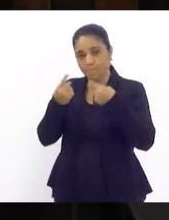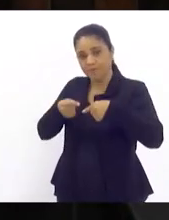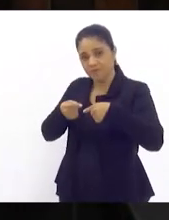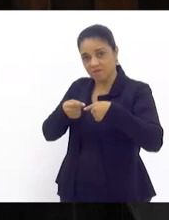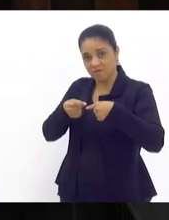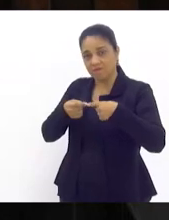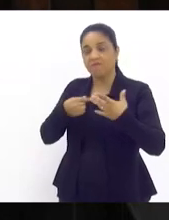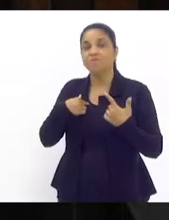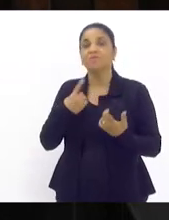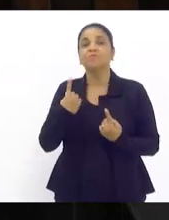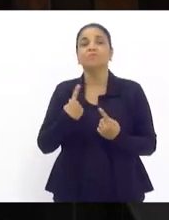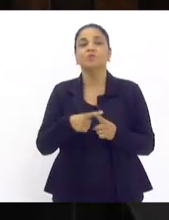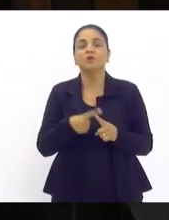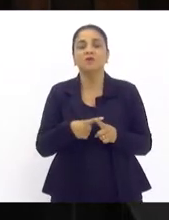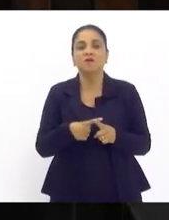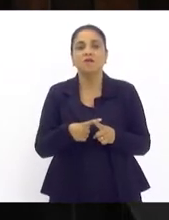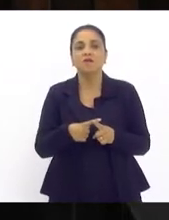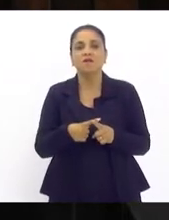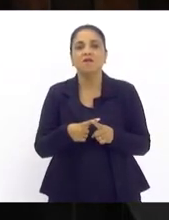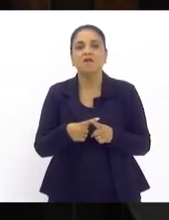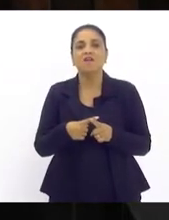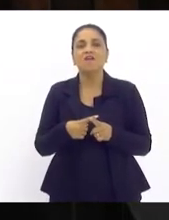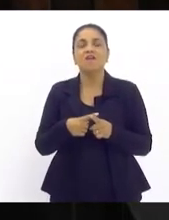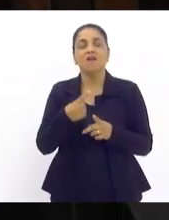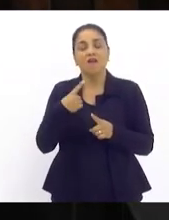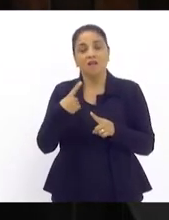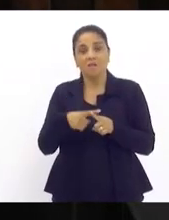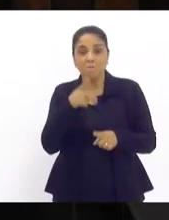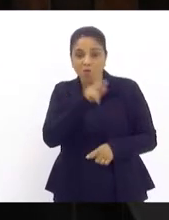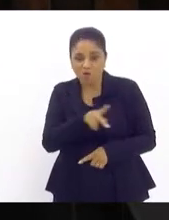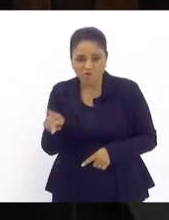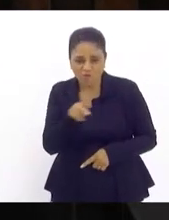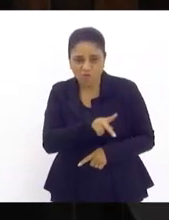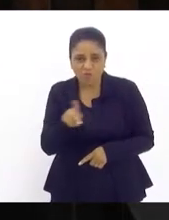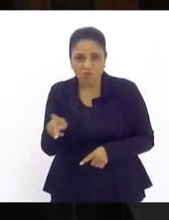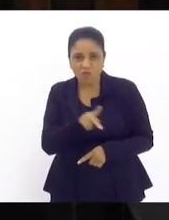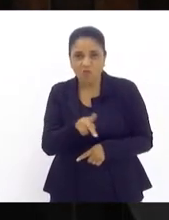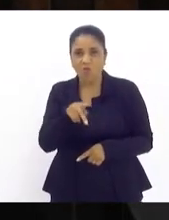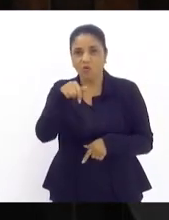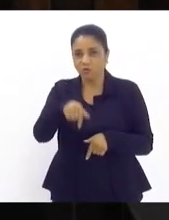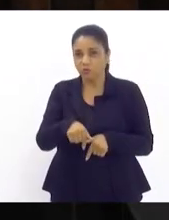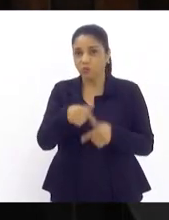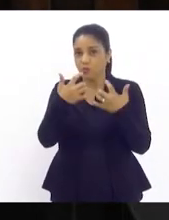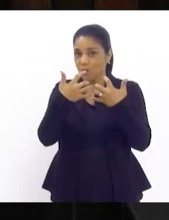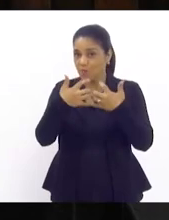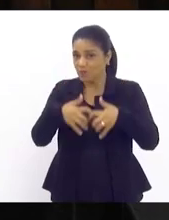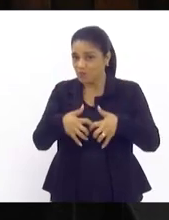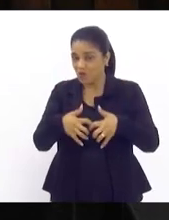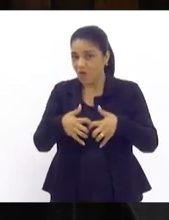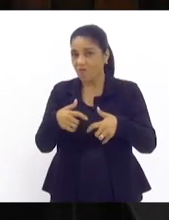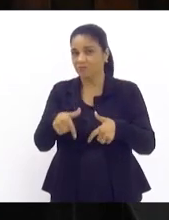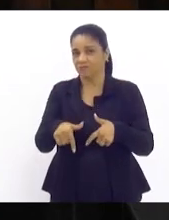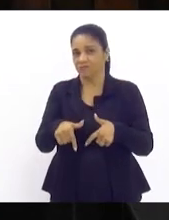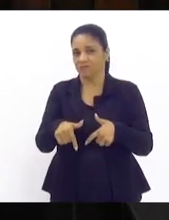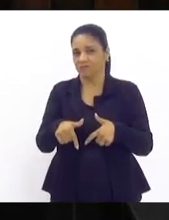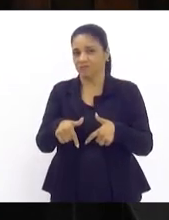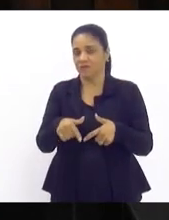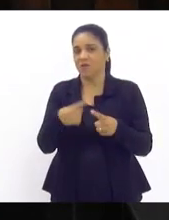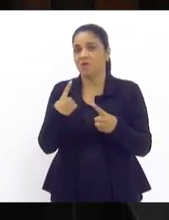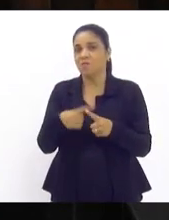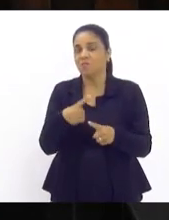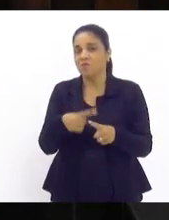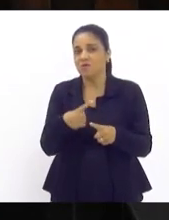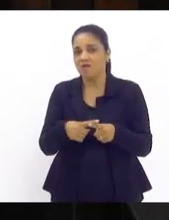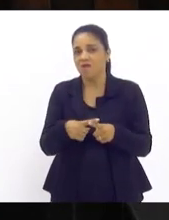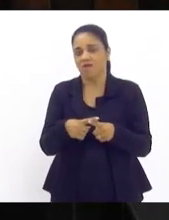covarde pelo que ele está fazendo com as professoras do município, que estão sendo retaliadas por conta de posicionamento